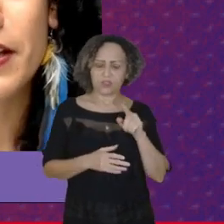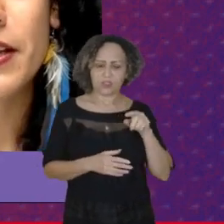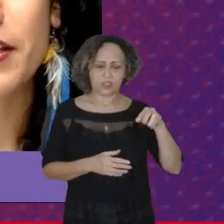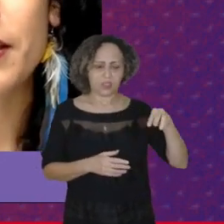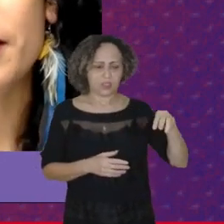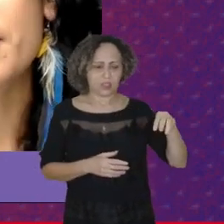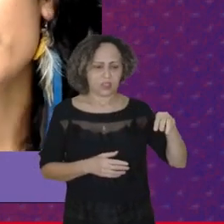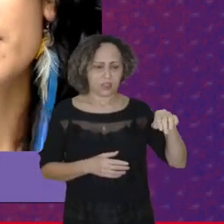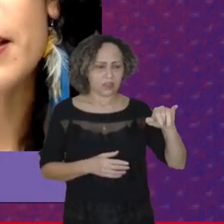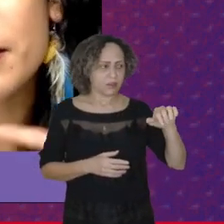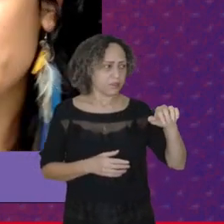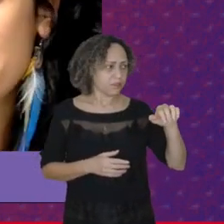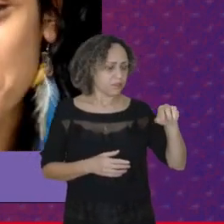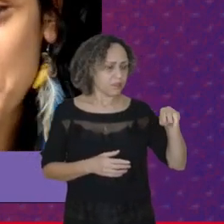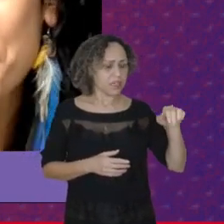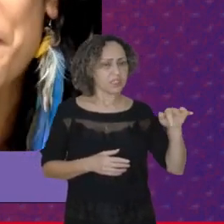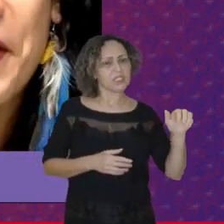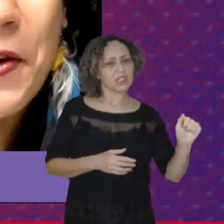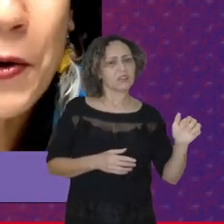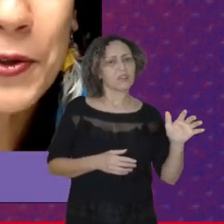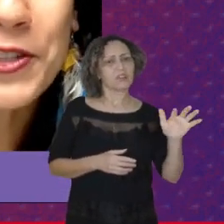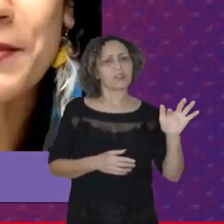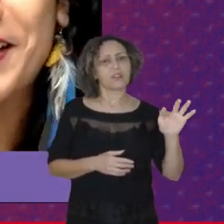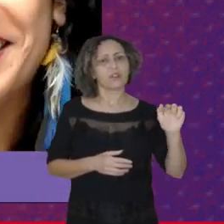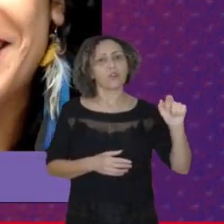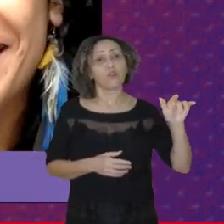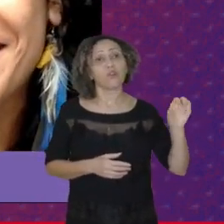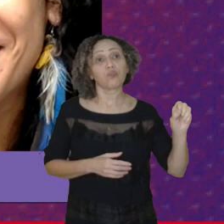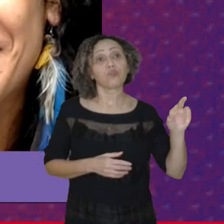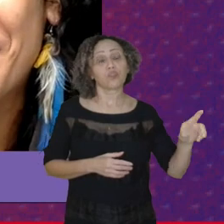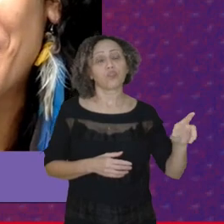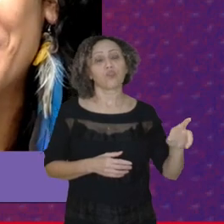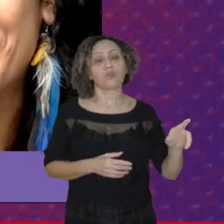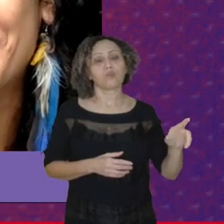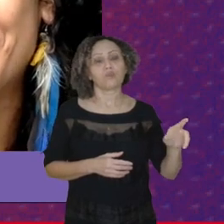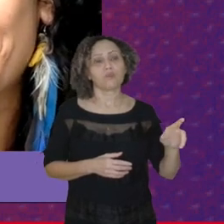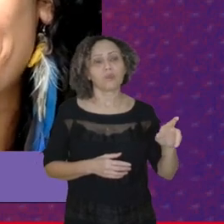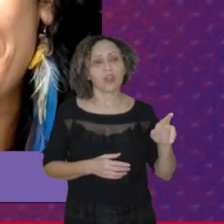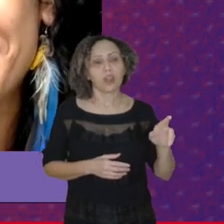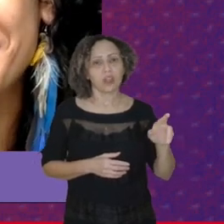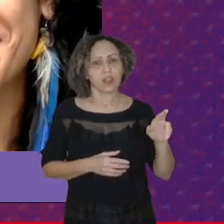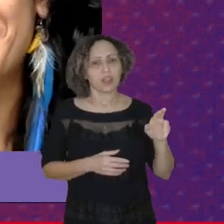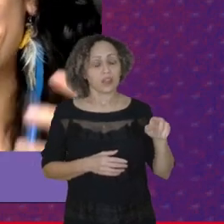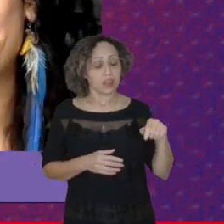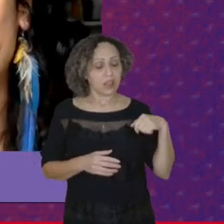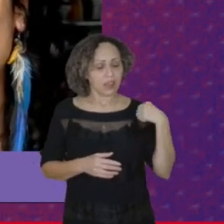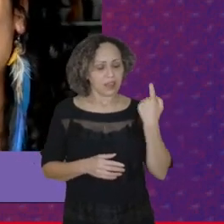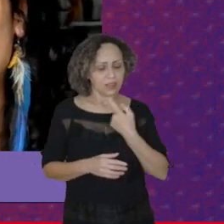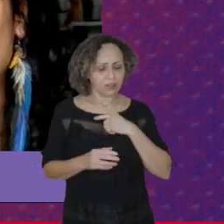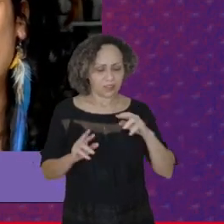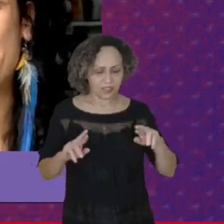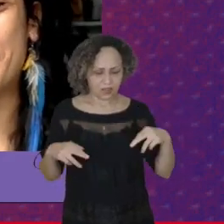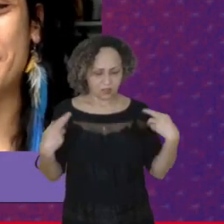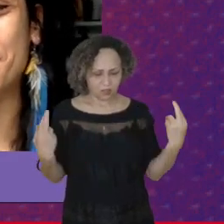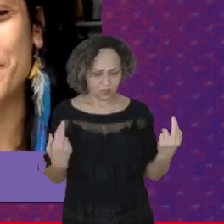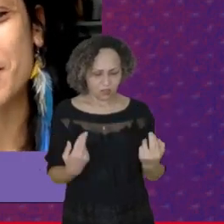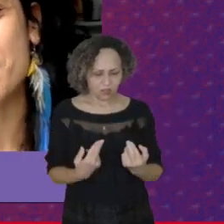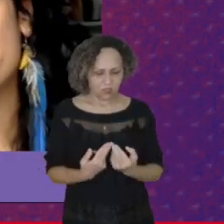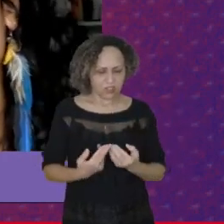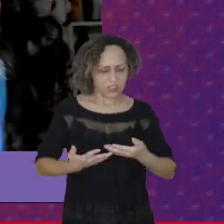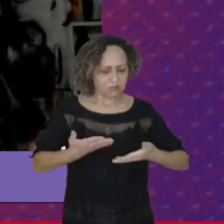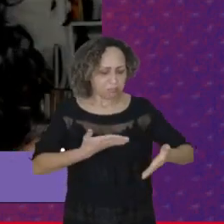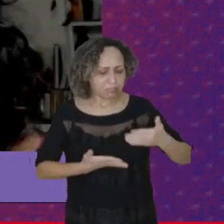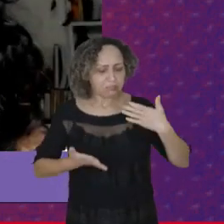Guerreira. E enfim, como disse a Maria Inês, aqui é a nossa roda de conversa, né, a gente vai fluindo